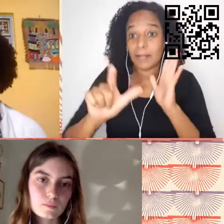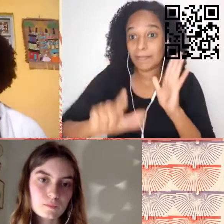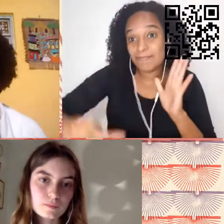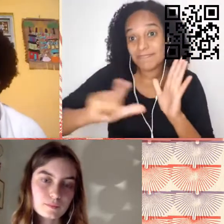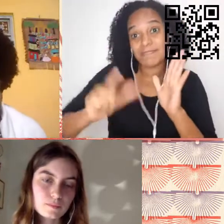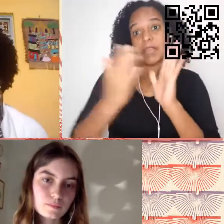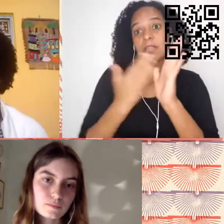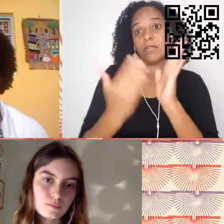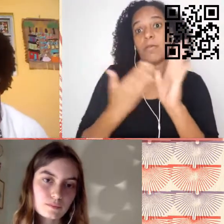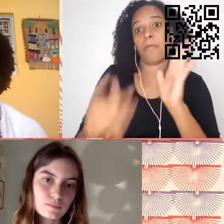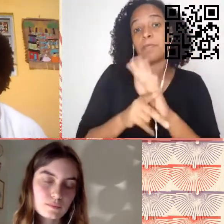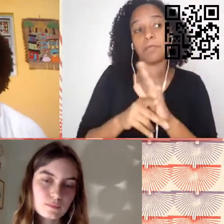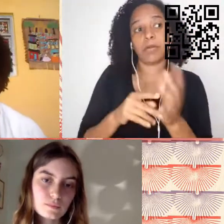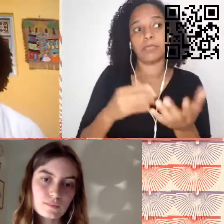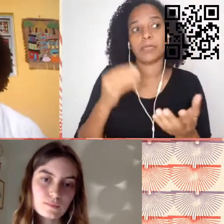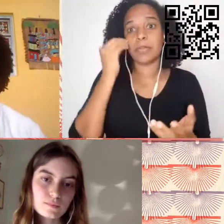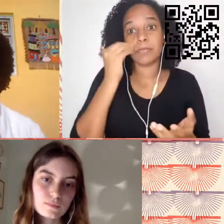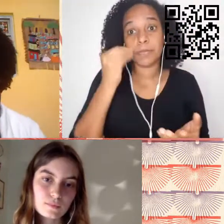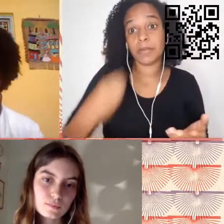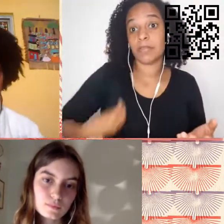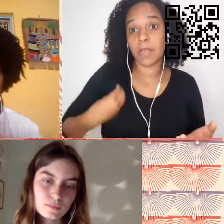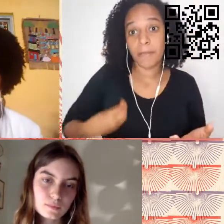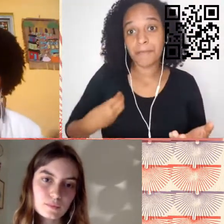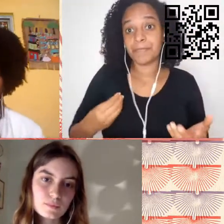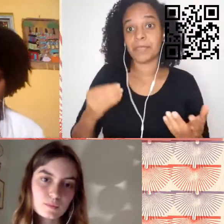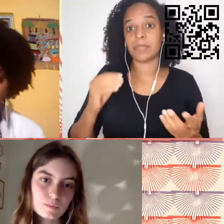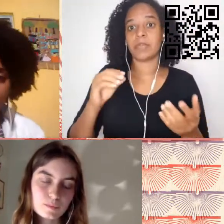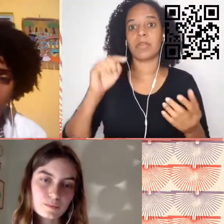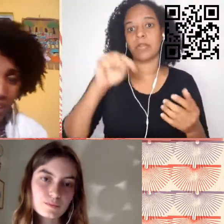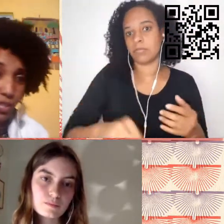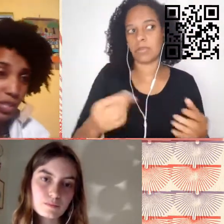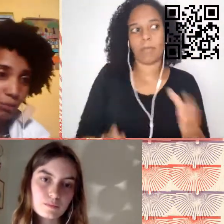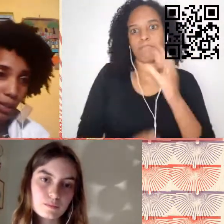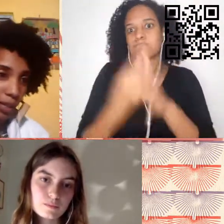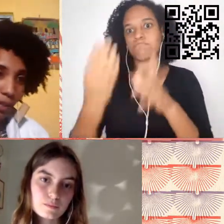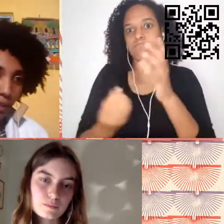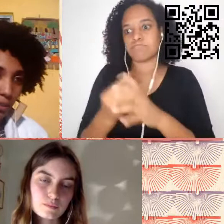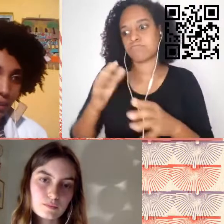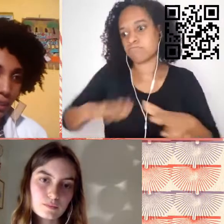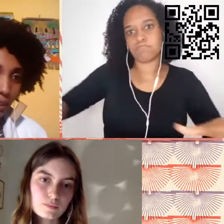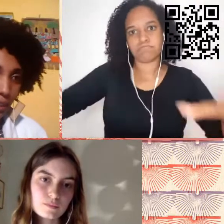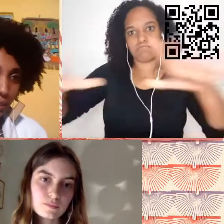do convívio que eu tenho nos movimentos de saraus, que aqui na minha região